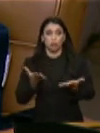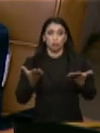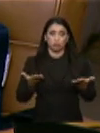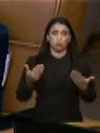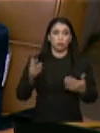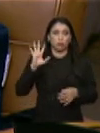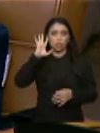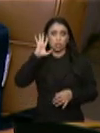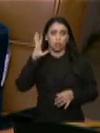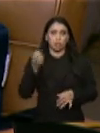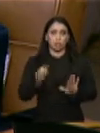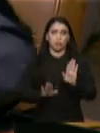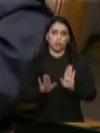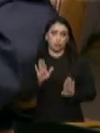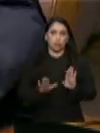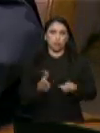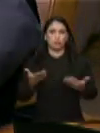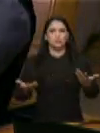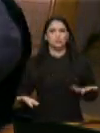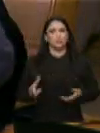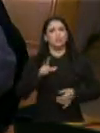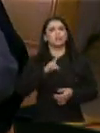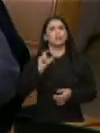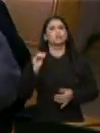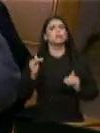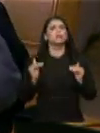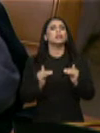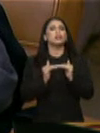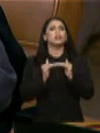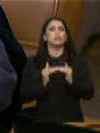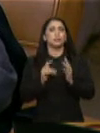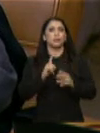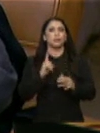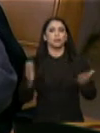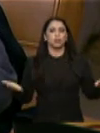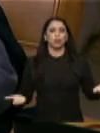vejo agora, na mesma linha que vou